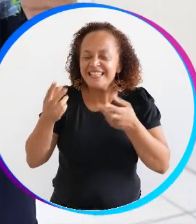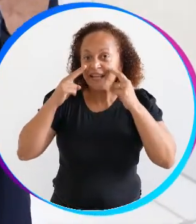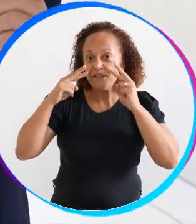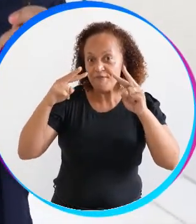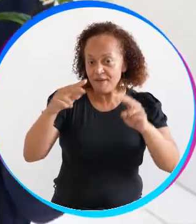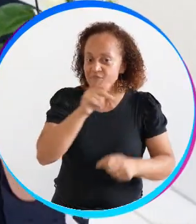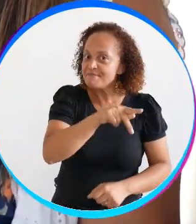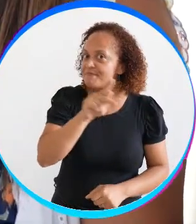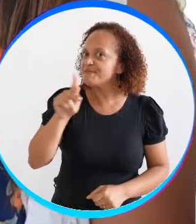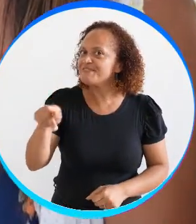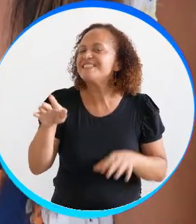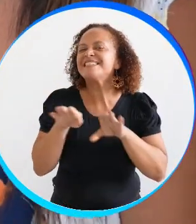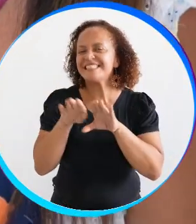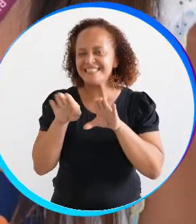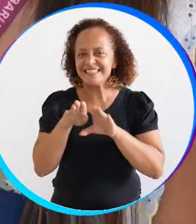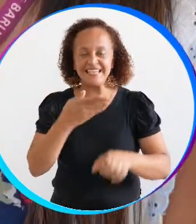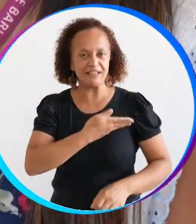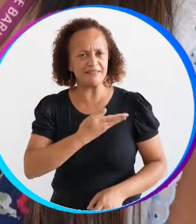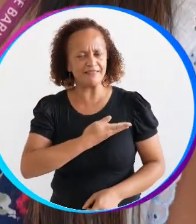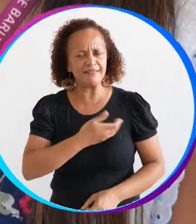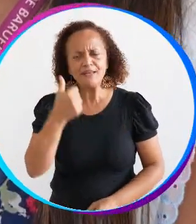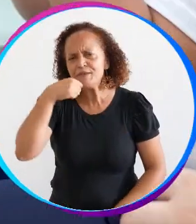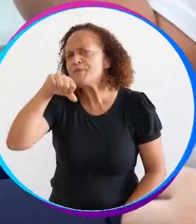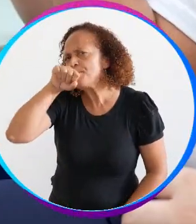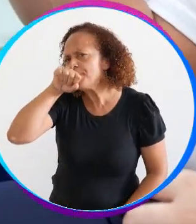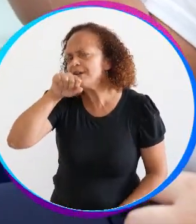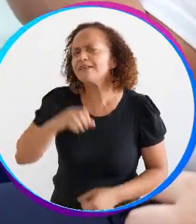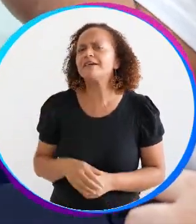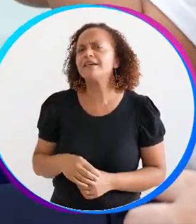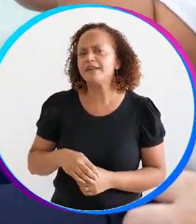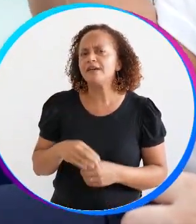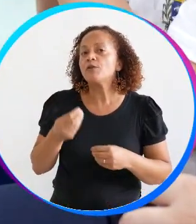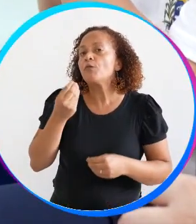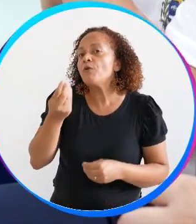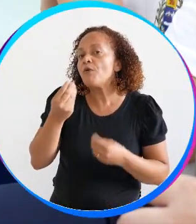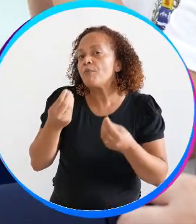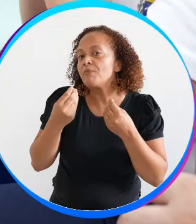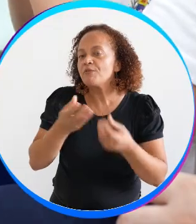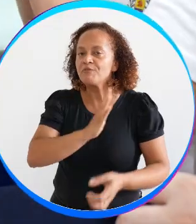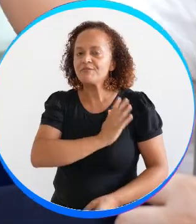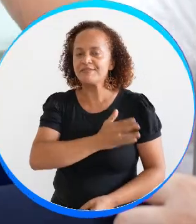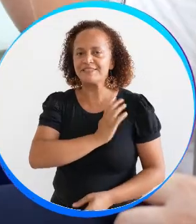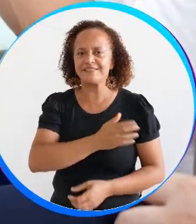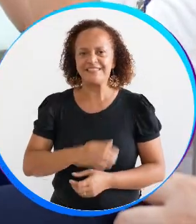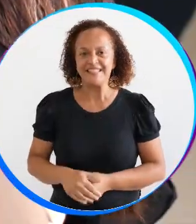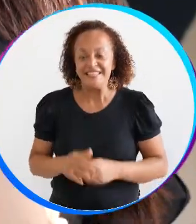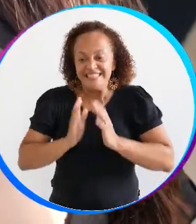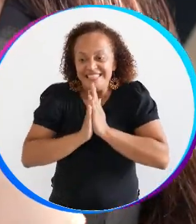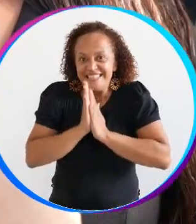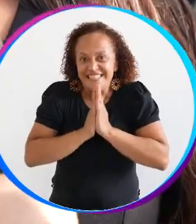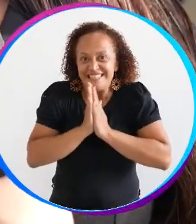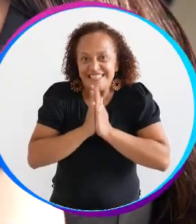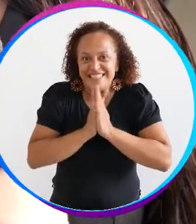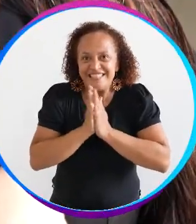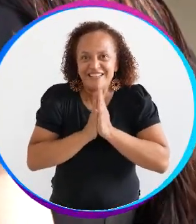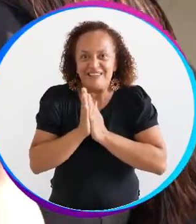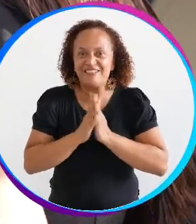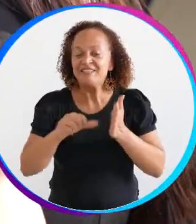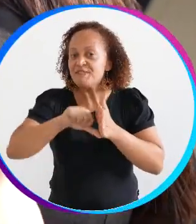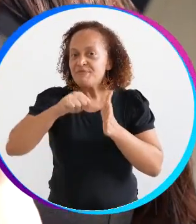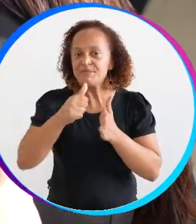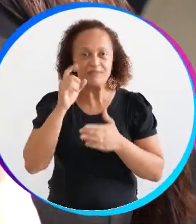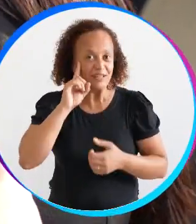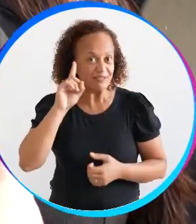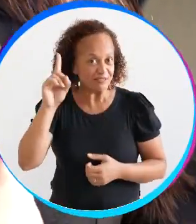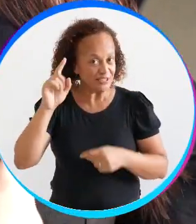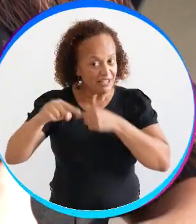amor e animadas para verem a professora e os amiguinhos. E aí, mamãe Camila, como está o coração? A gente fica ansiosa, né?